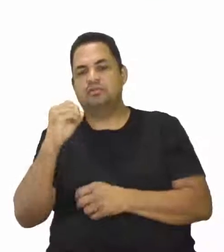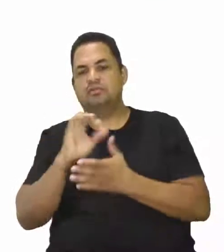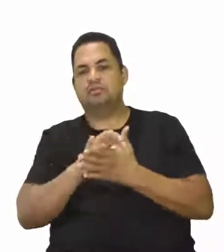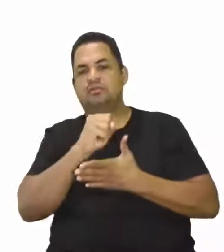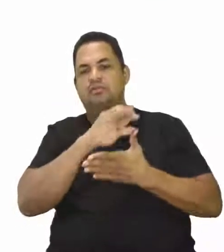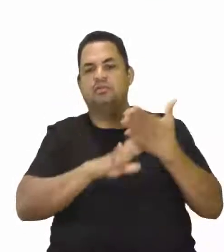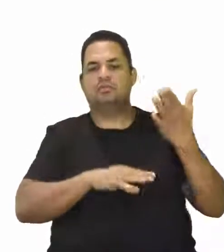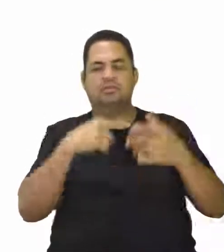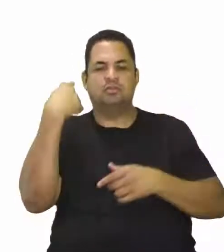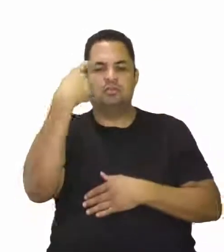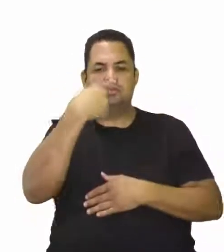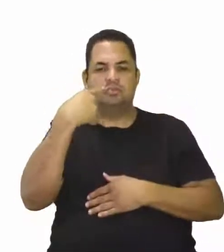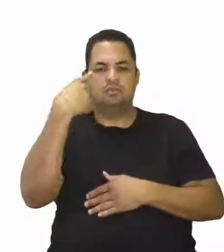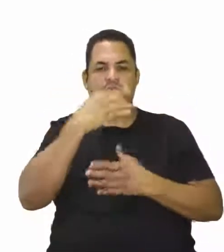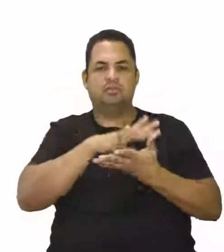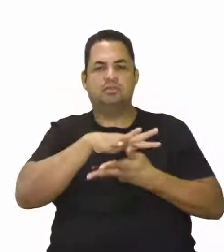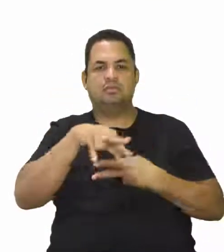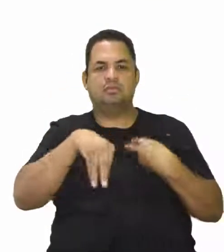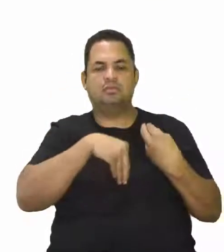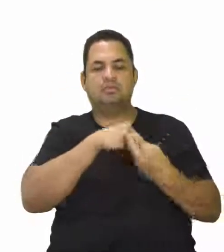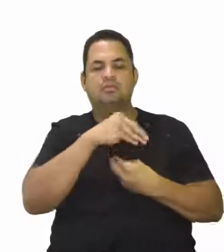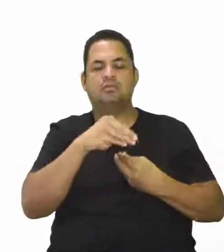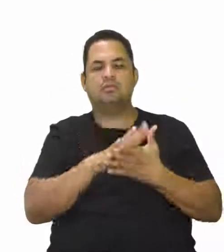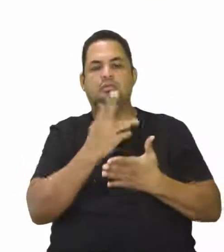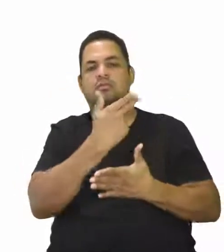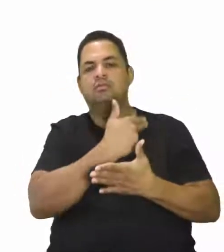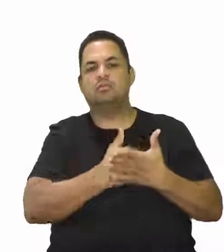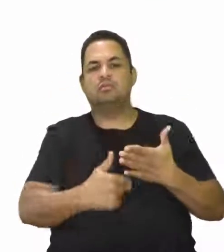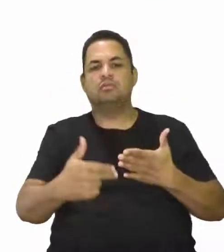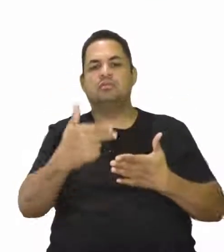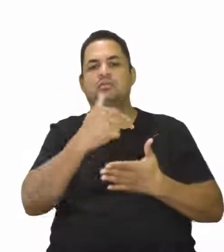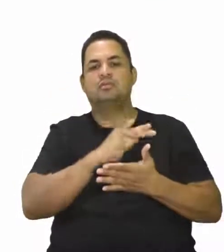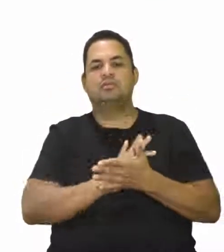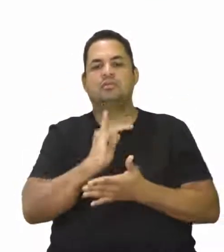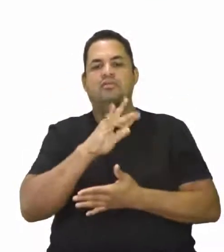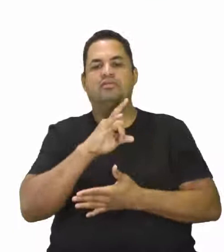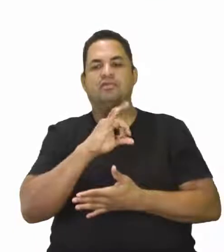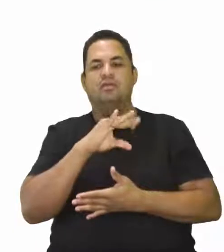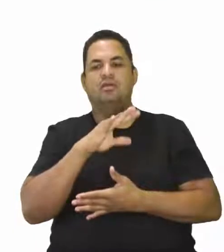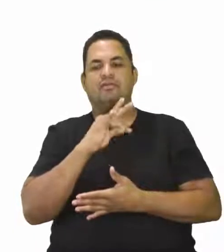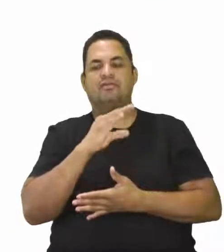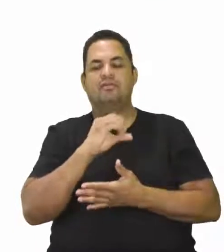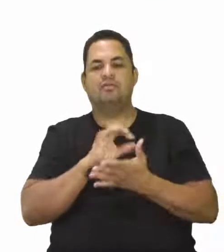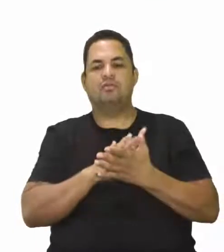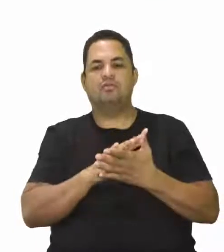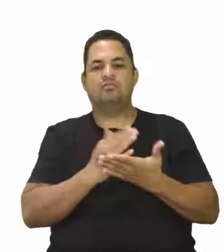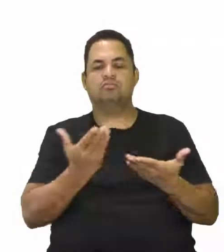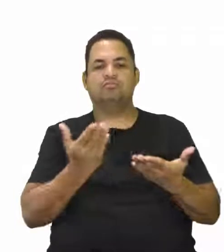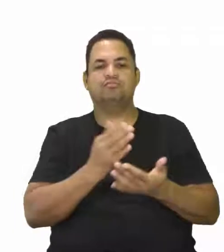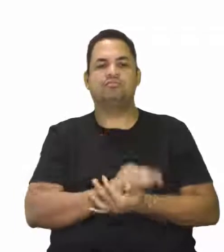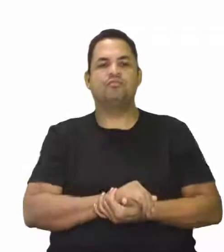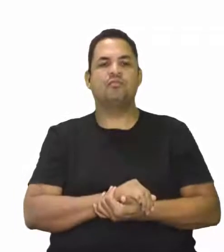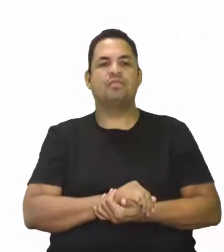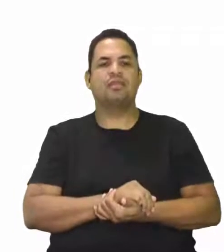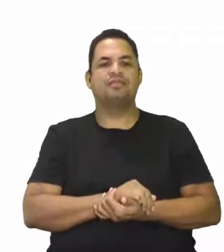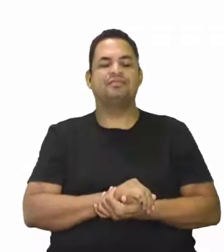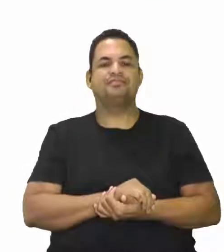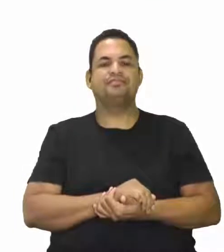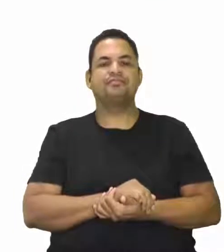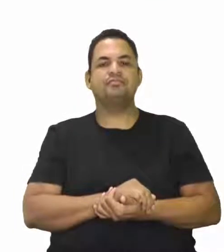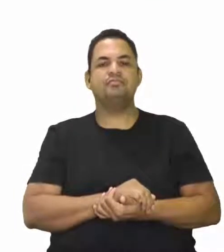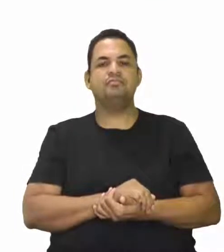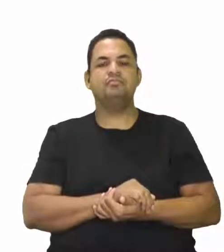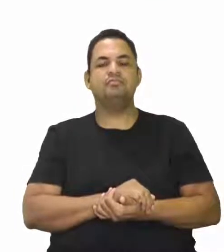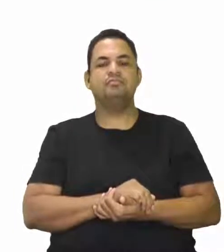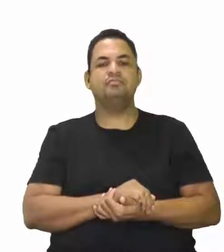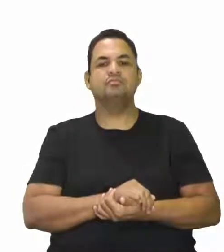língua espanhola que envolve uma charge, ou um infográfico, ou uma tirinha. Então, as tiras humorísticas, elas vão consistir